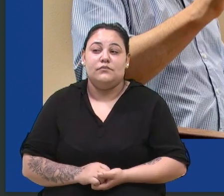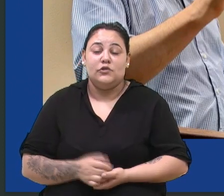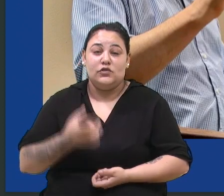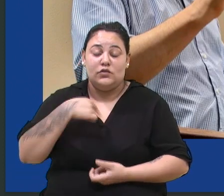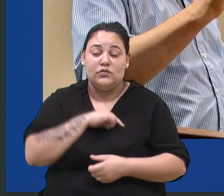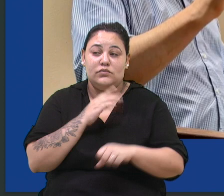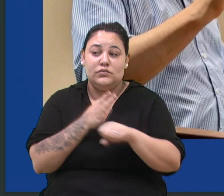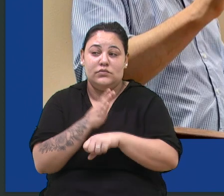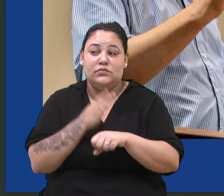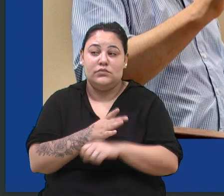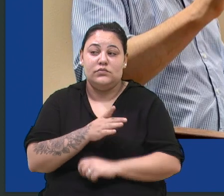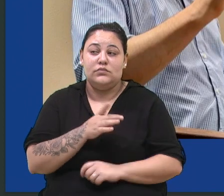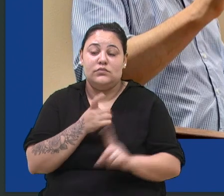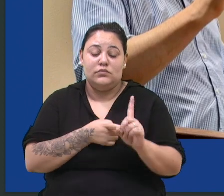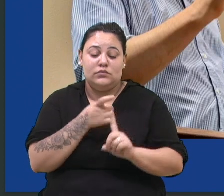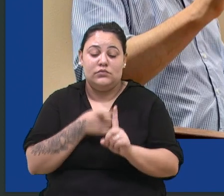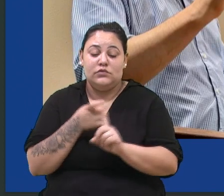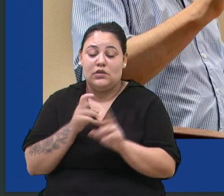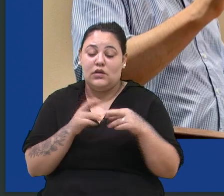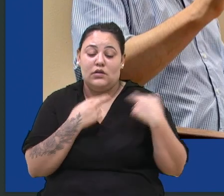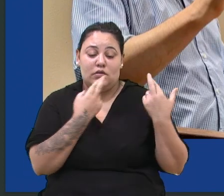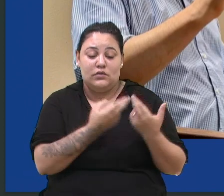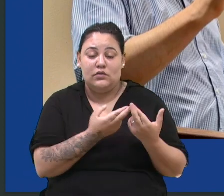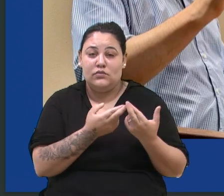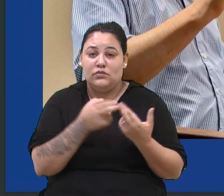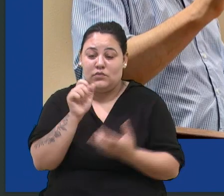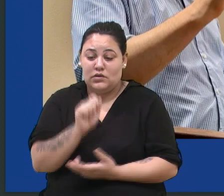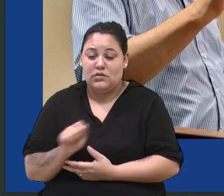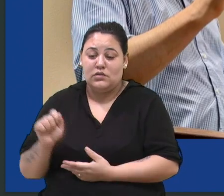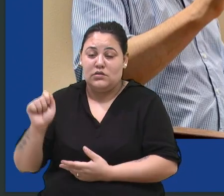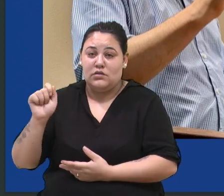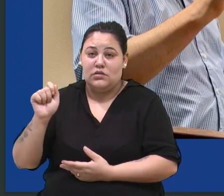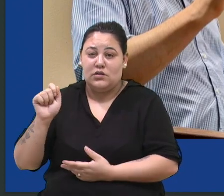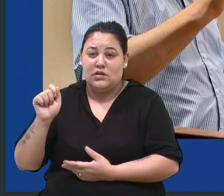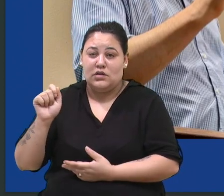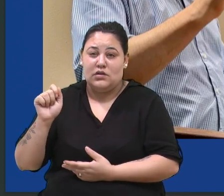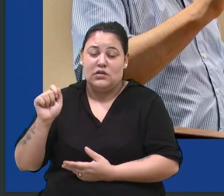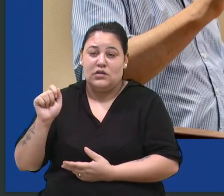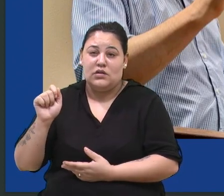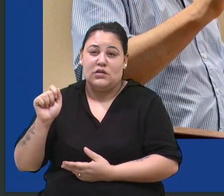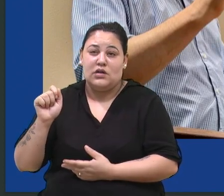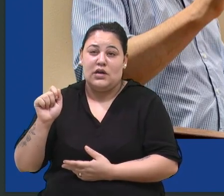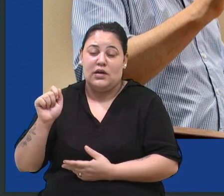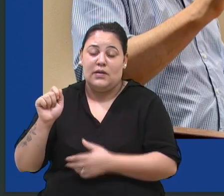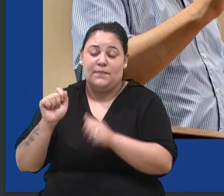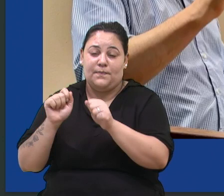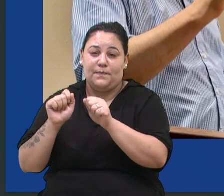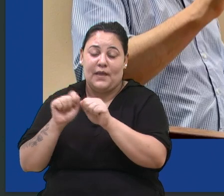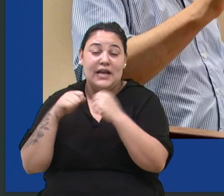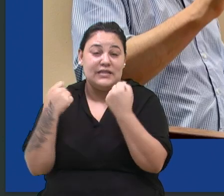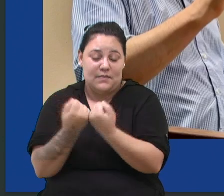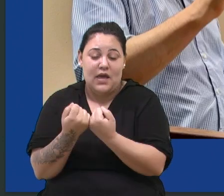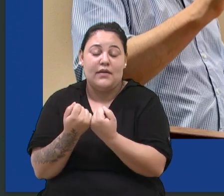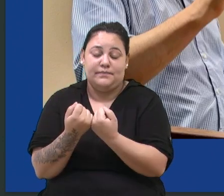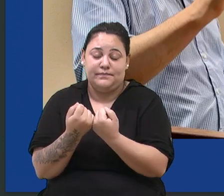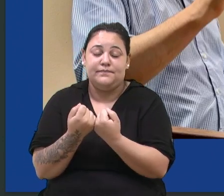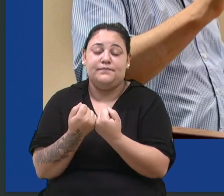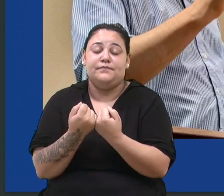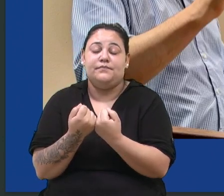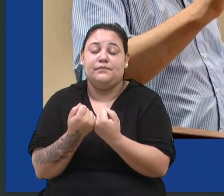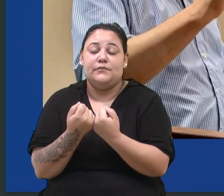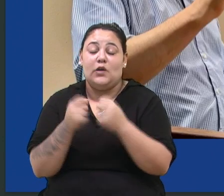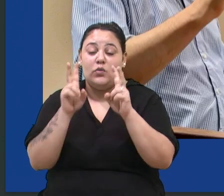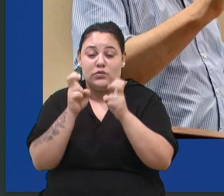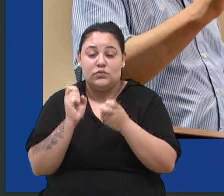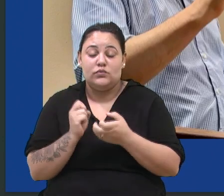mensalmente a reunião, a assembleia das associações de bairro. E esse é um tema que a gente sempre leva presente aos moradores,